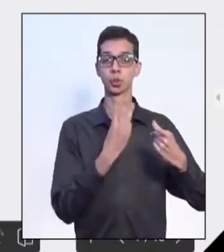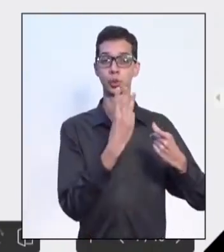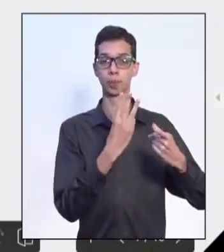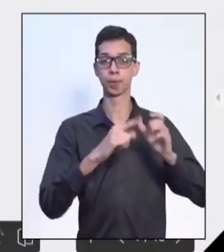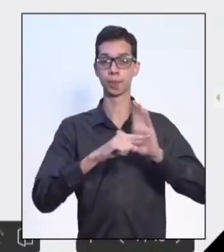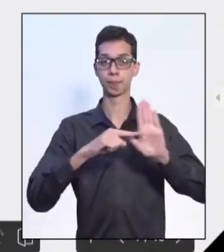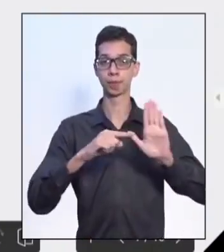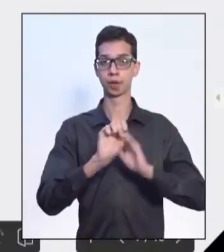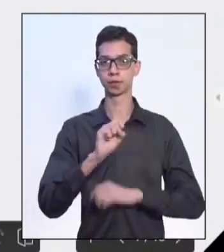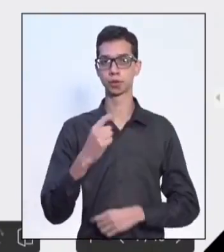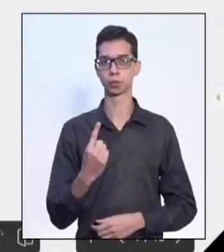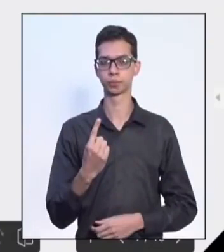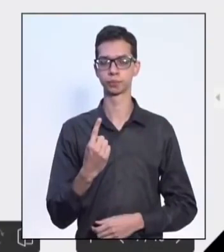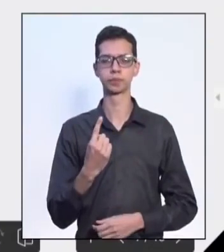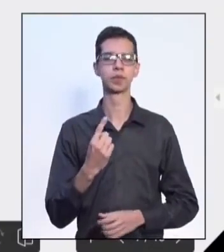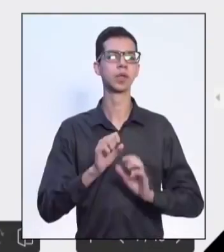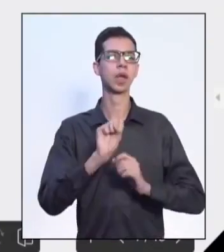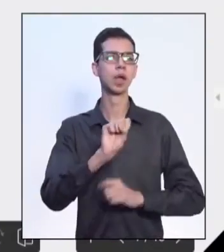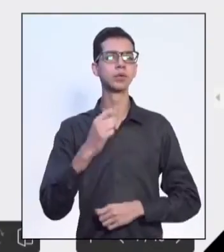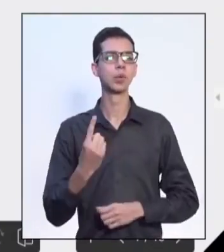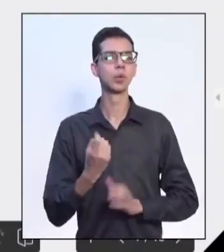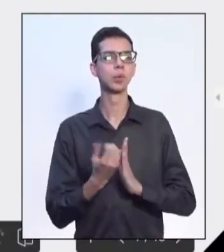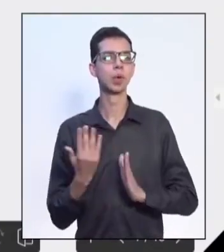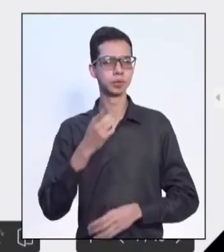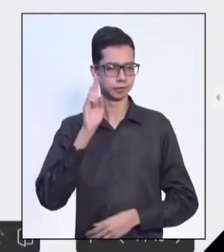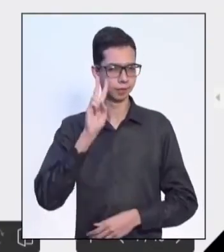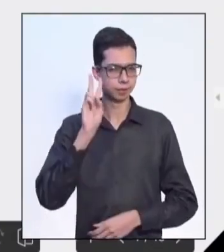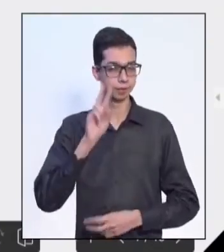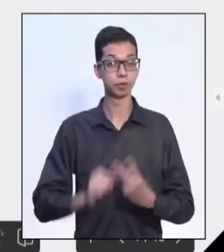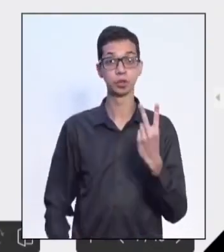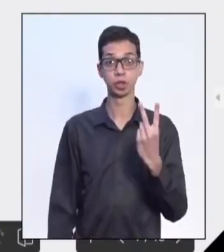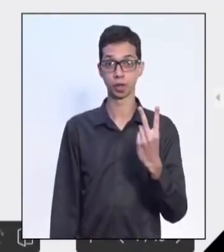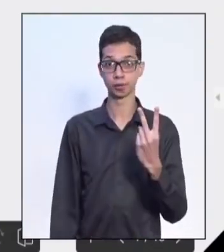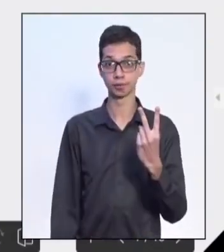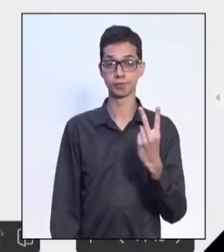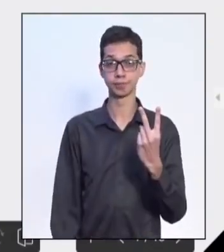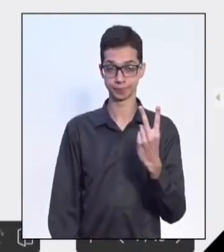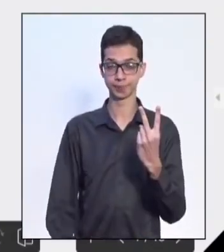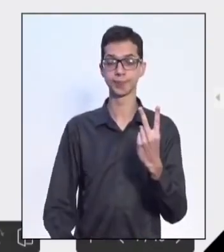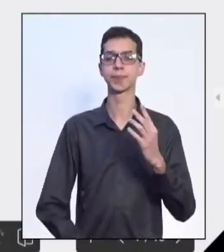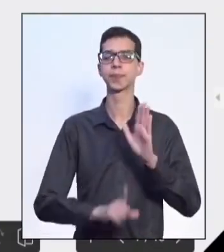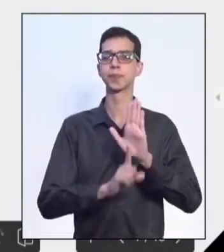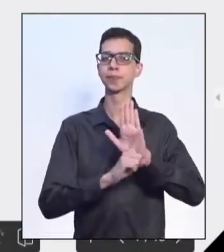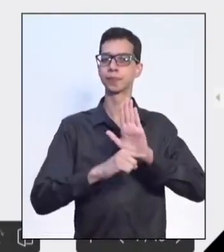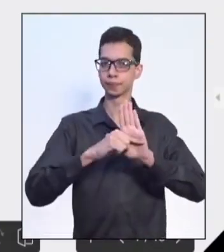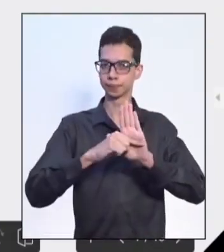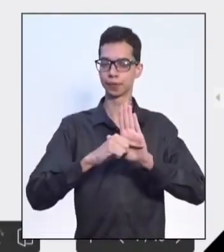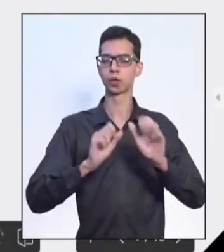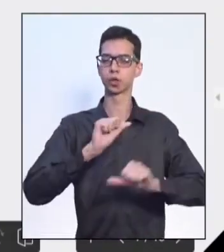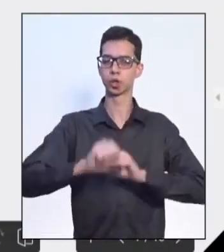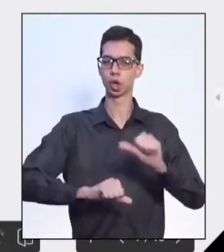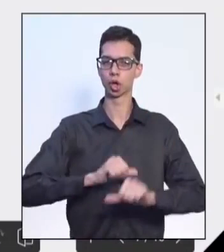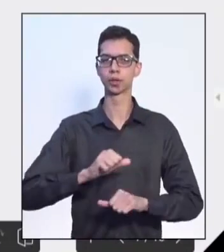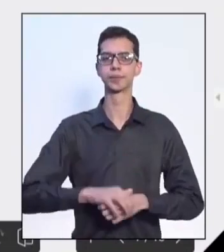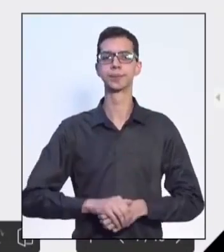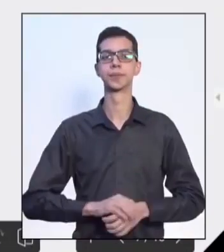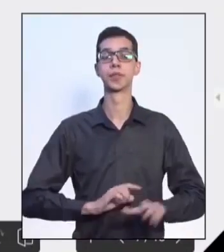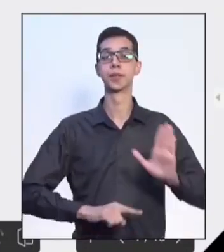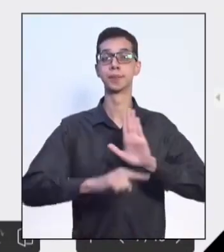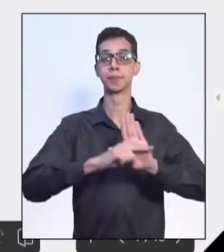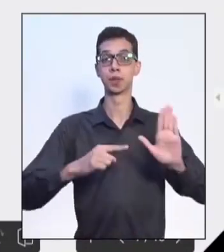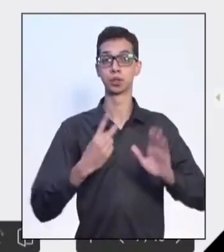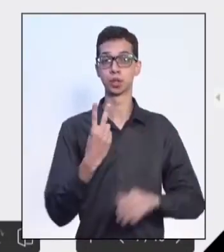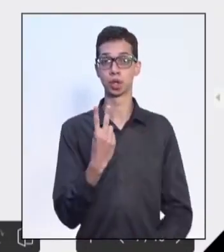menos S1. O S1 deu 2, positivo. Troco o sinal, menos 2. Esse